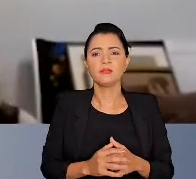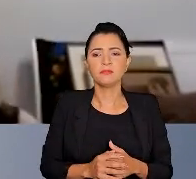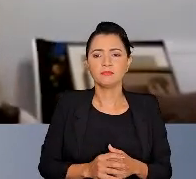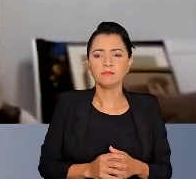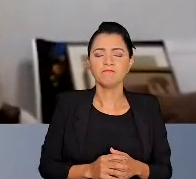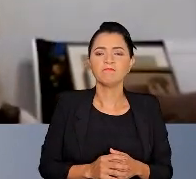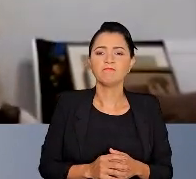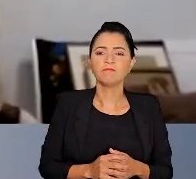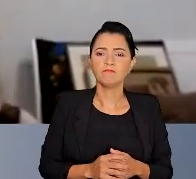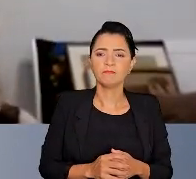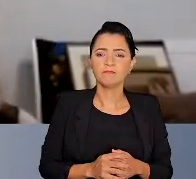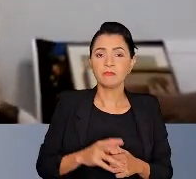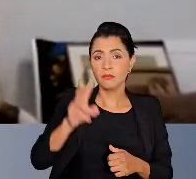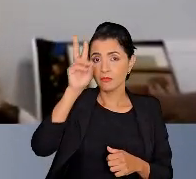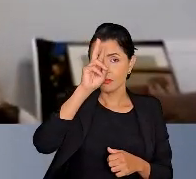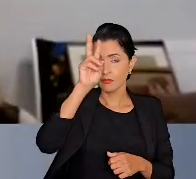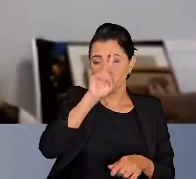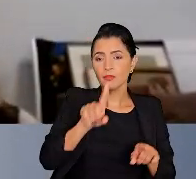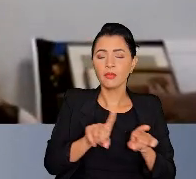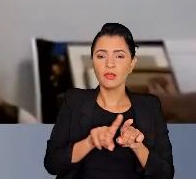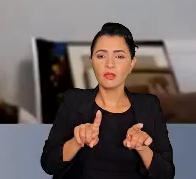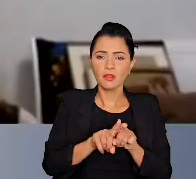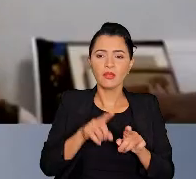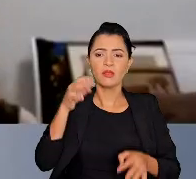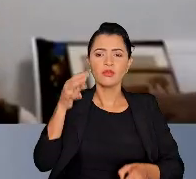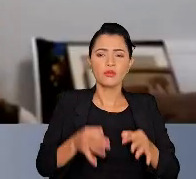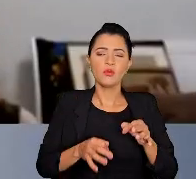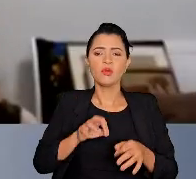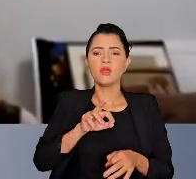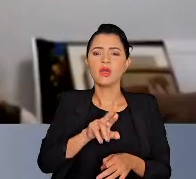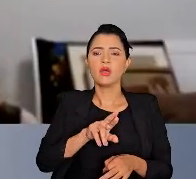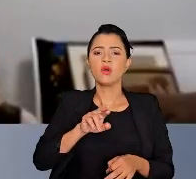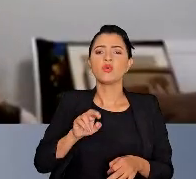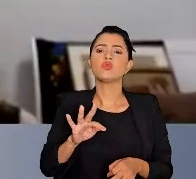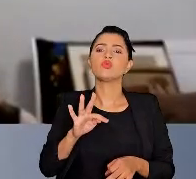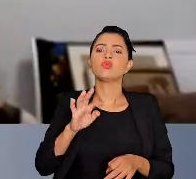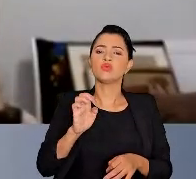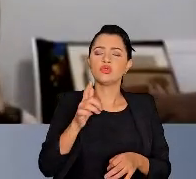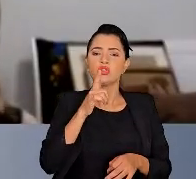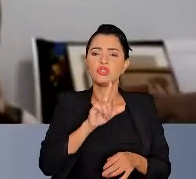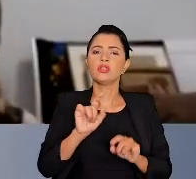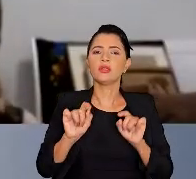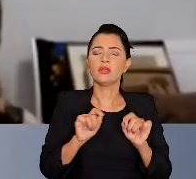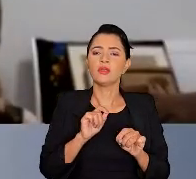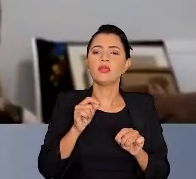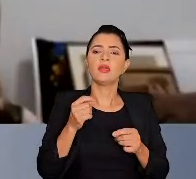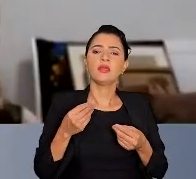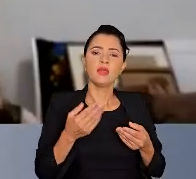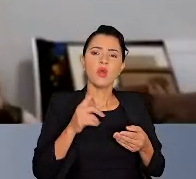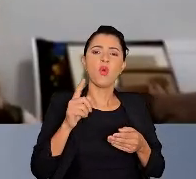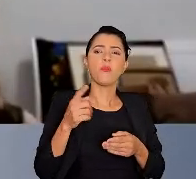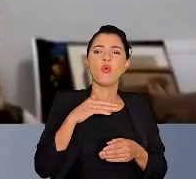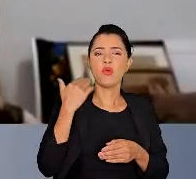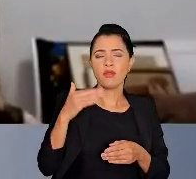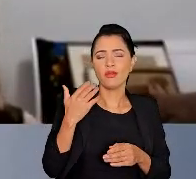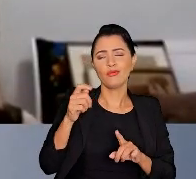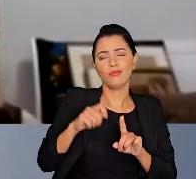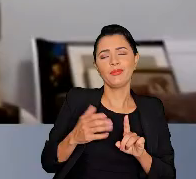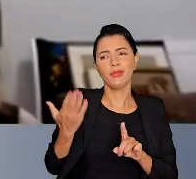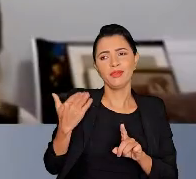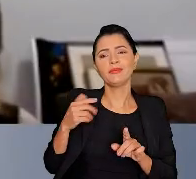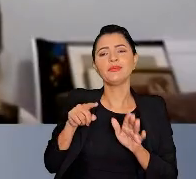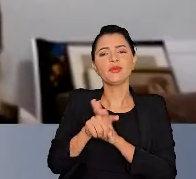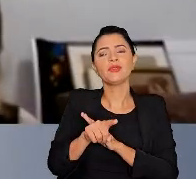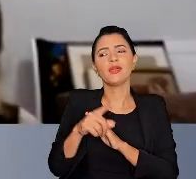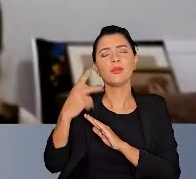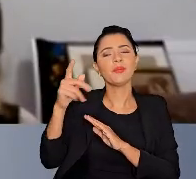E lembro também da juíza Ruth Bader Ginsburg, que nos deixou há há menos de um mês, que perguntaram